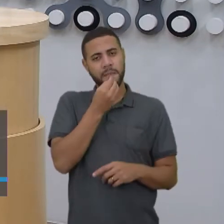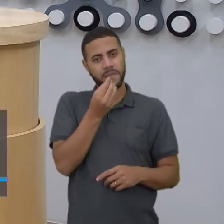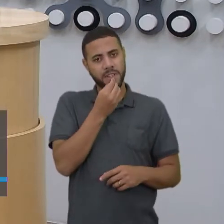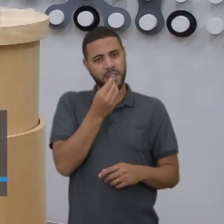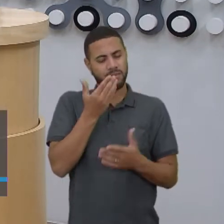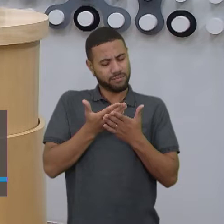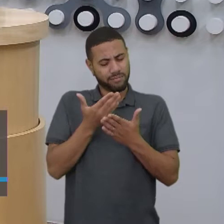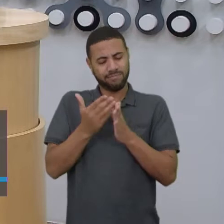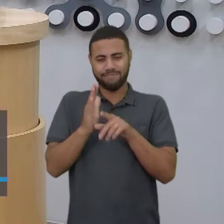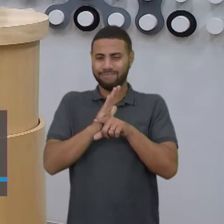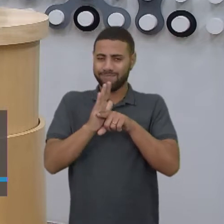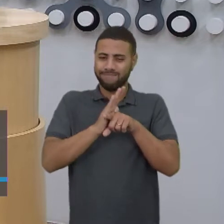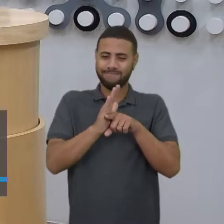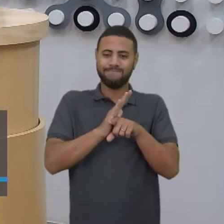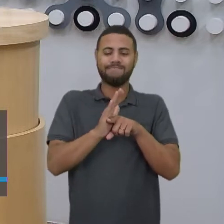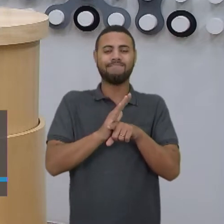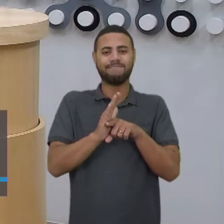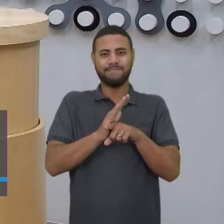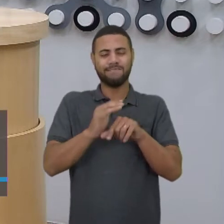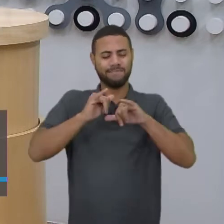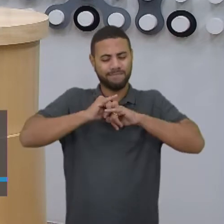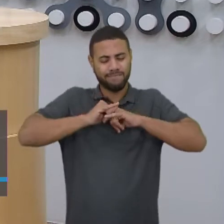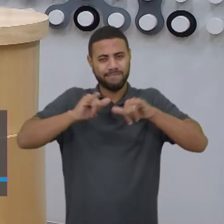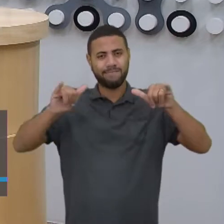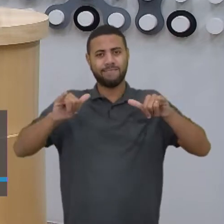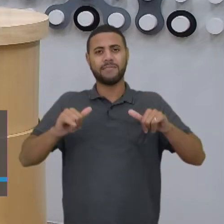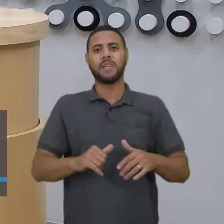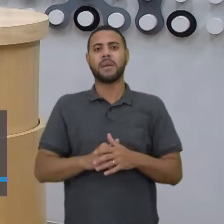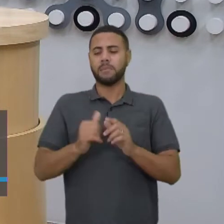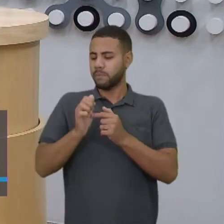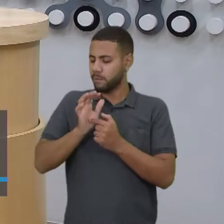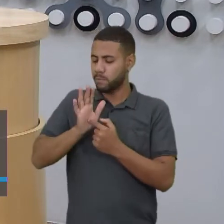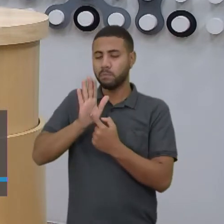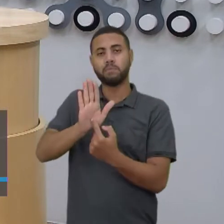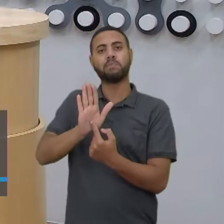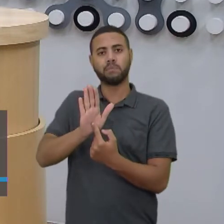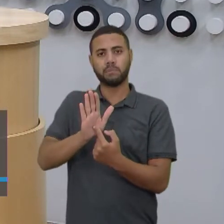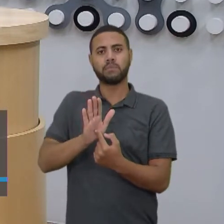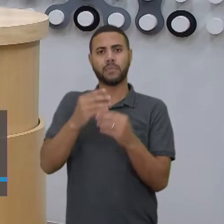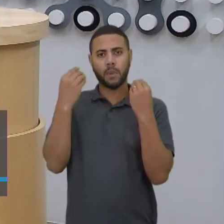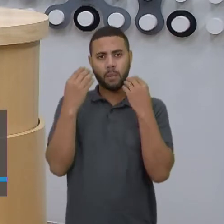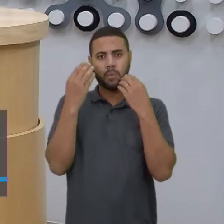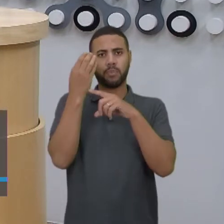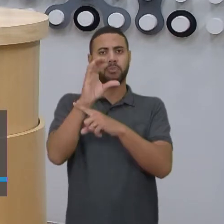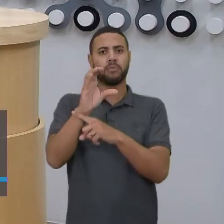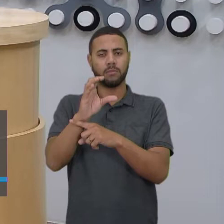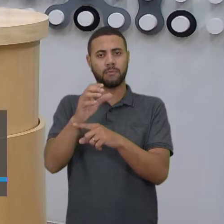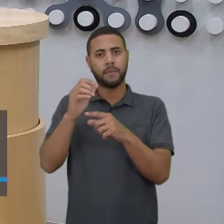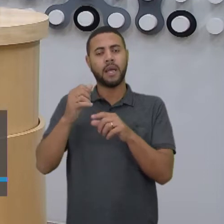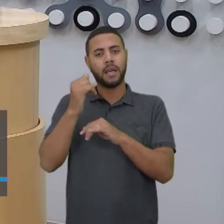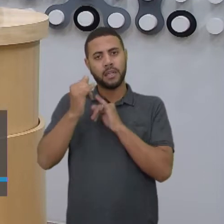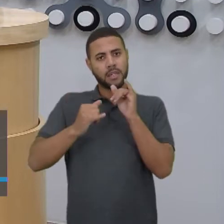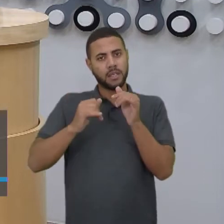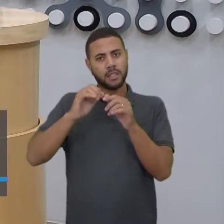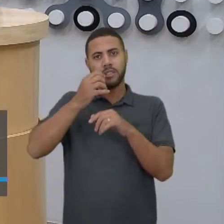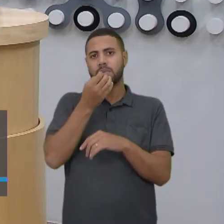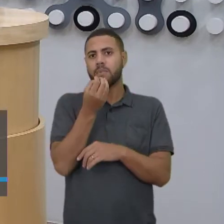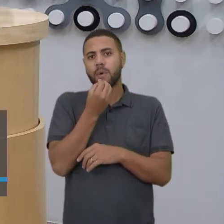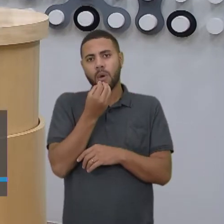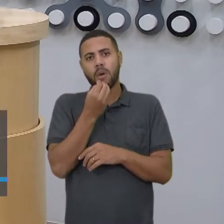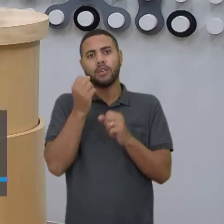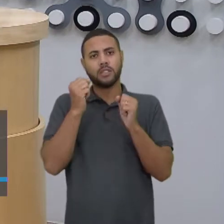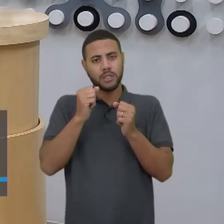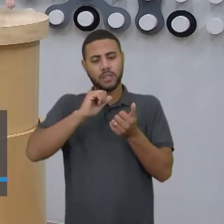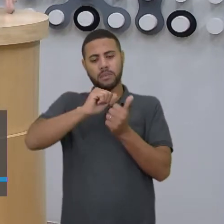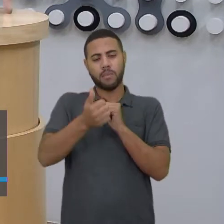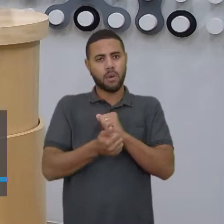oportunidade. Que divulgar, né? É mostrar que esses esportes existem e a gente não conhece,